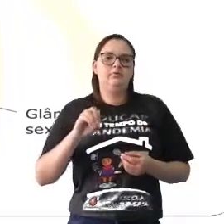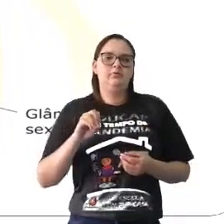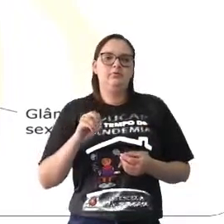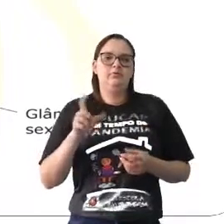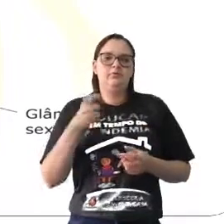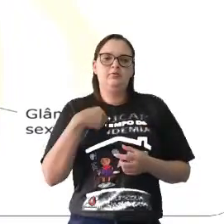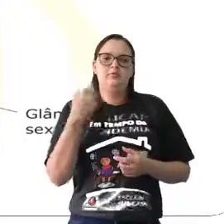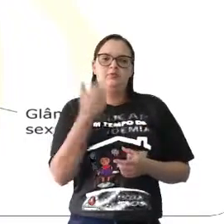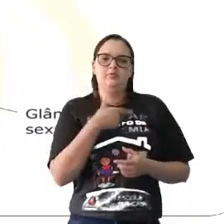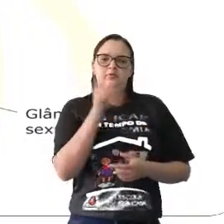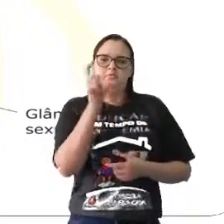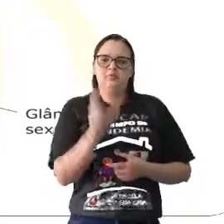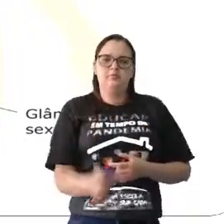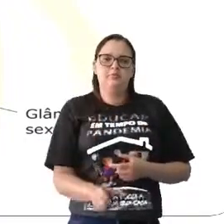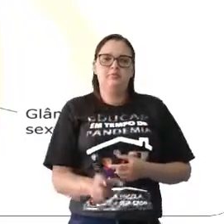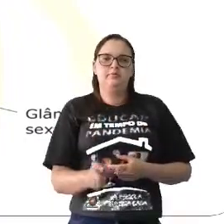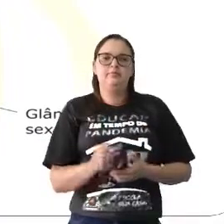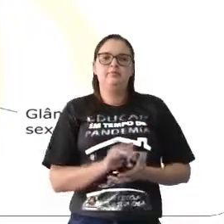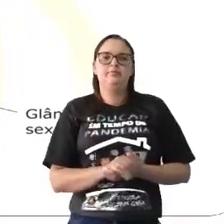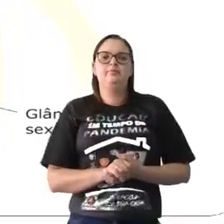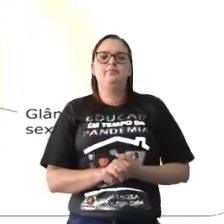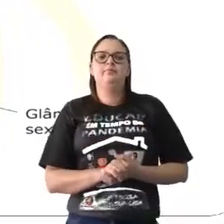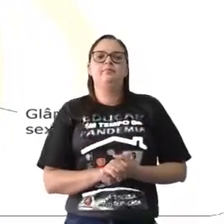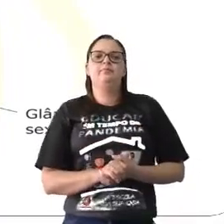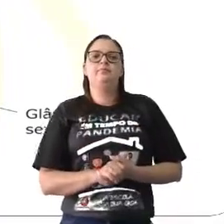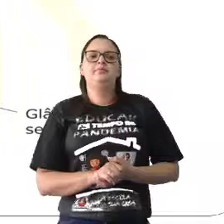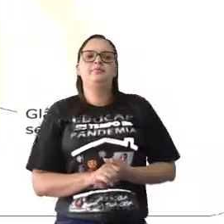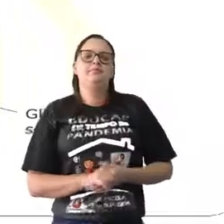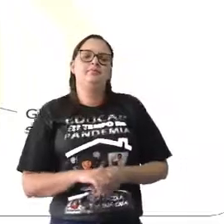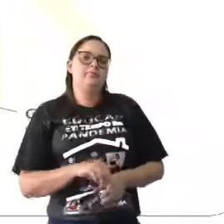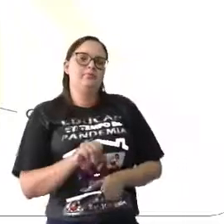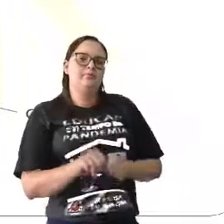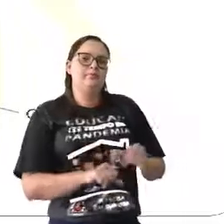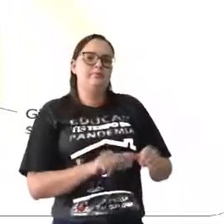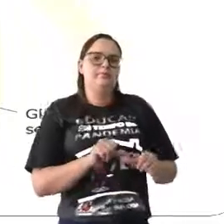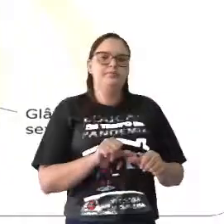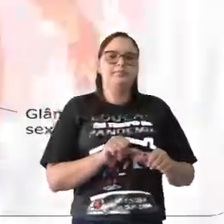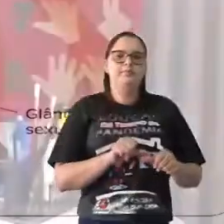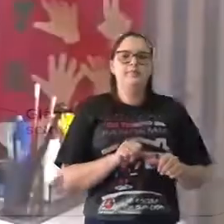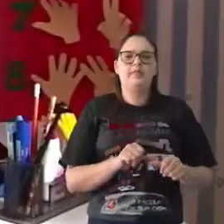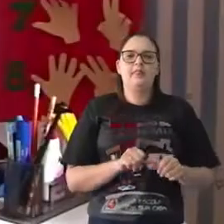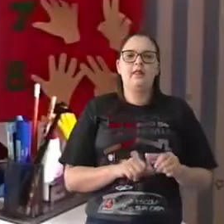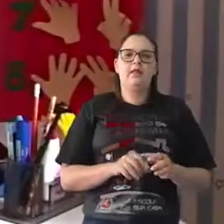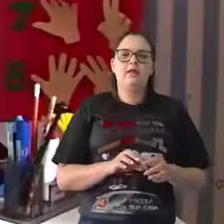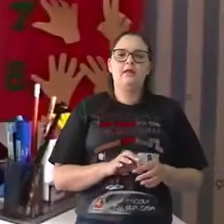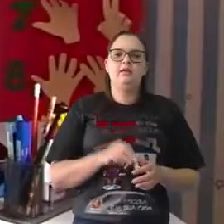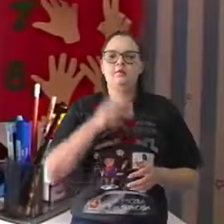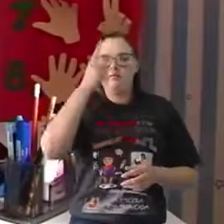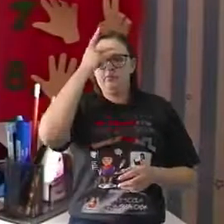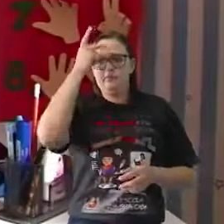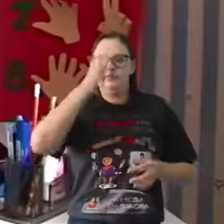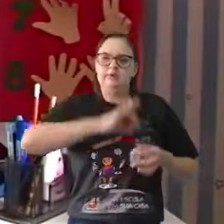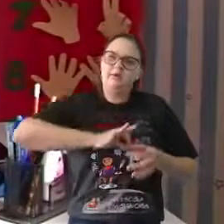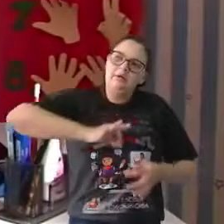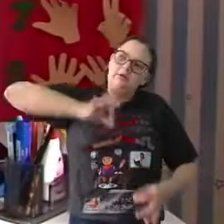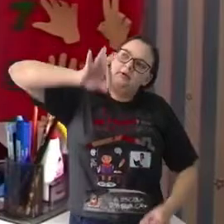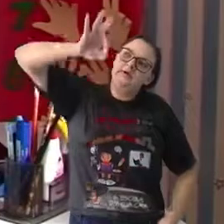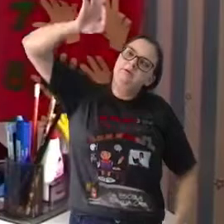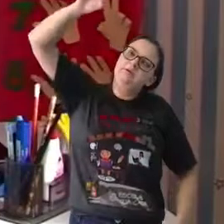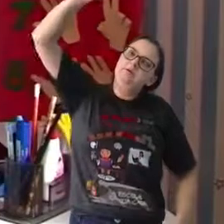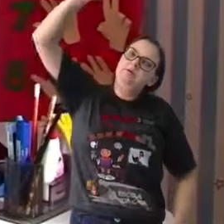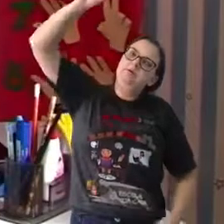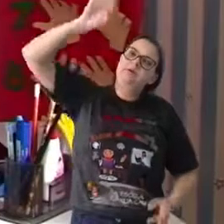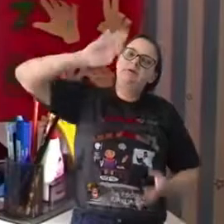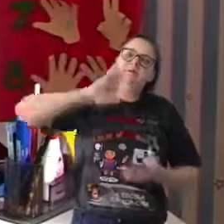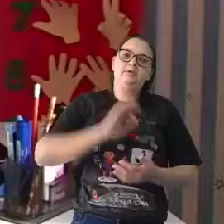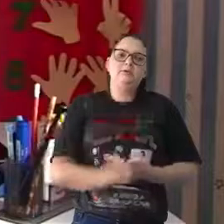desenvolvemos um problema chamado de gigantismo. Acredito que vocês já viram em jornal, em revista, aquele caso das pessoas que